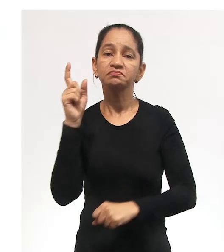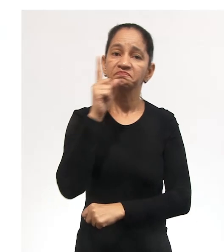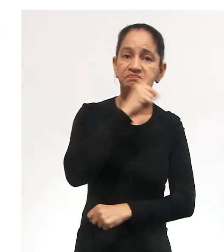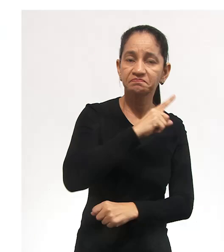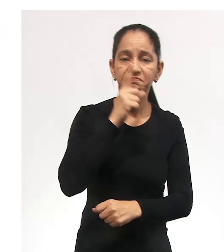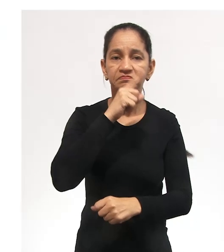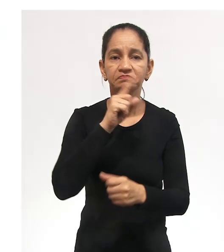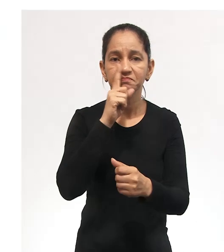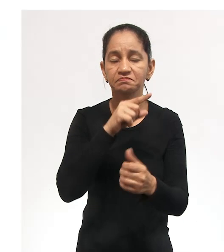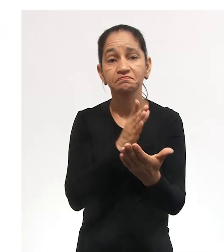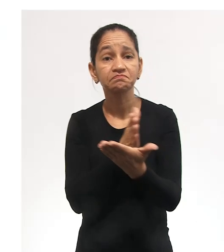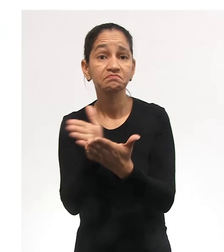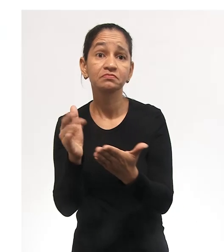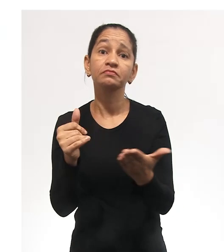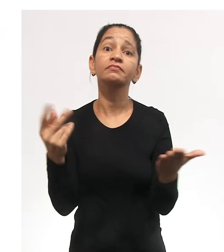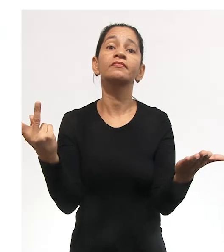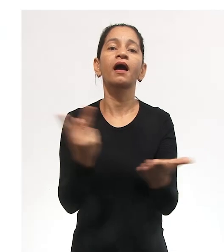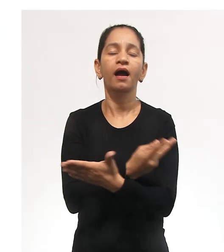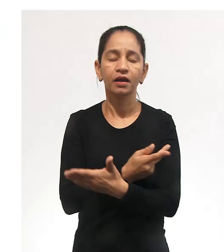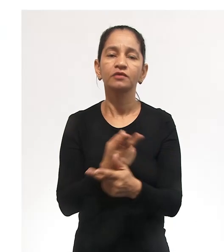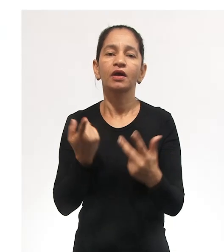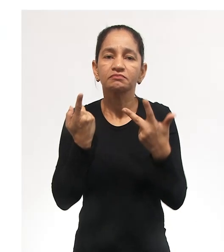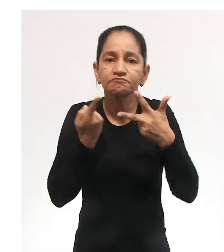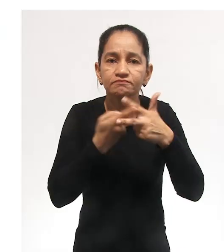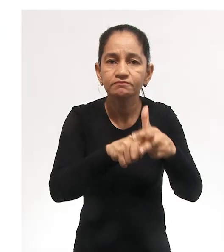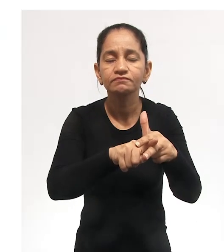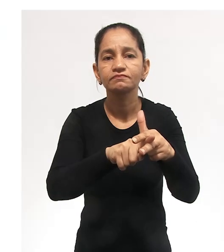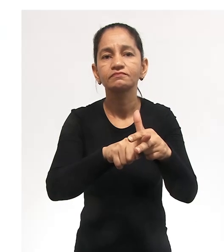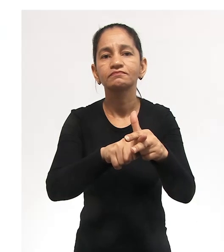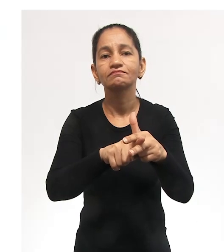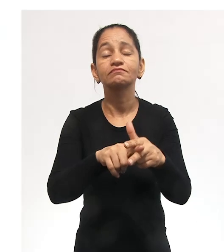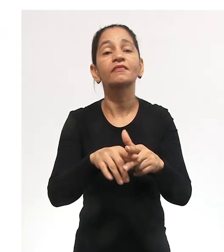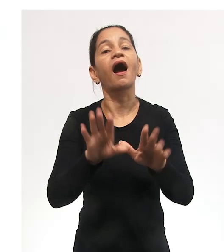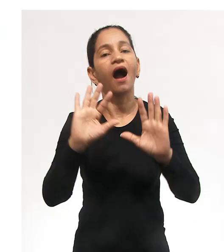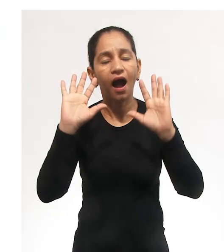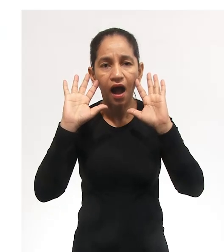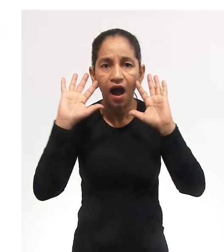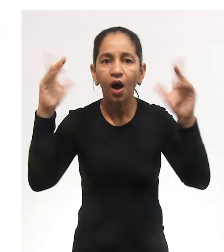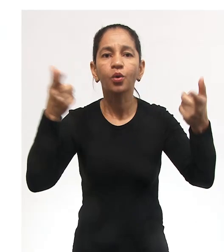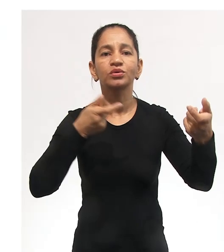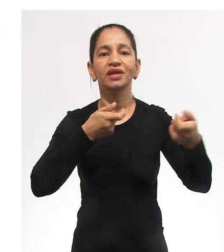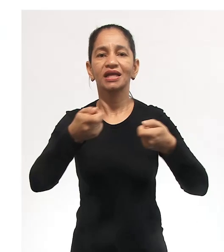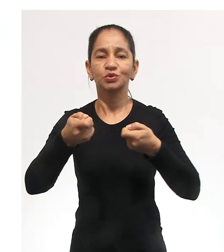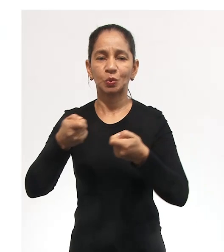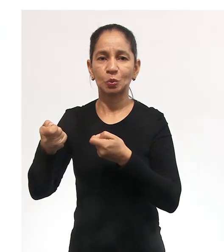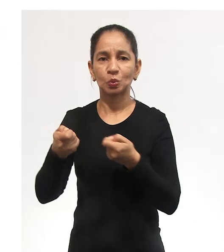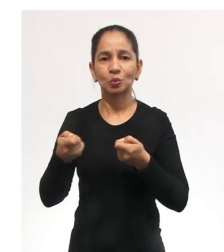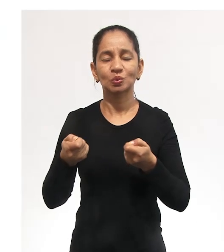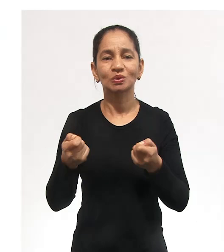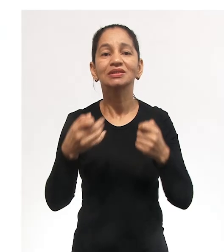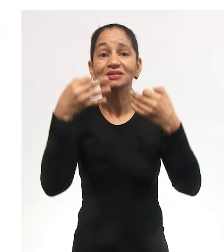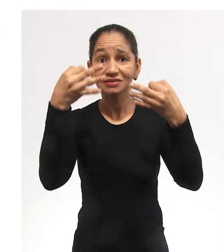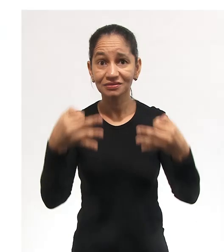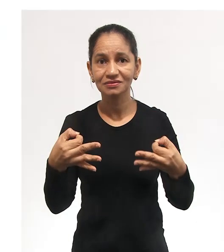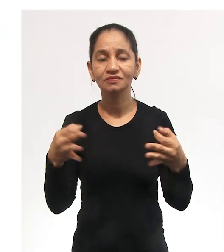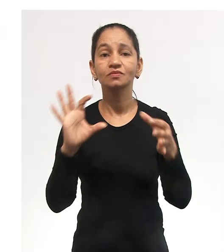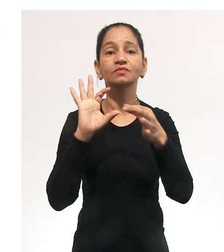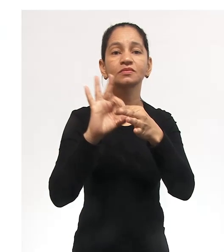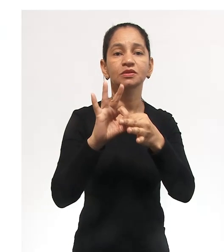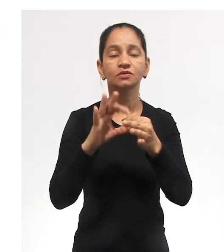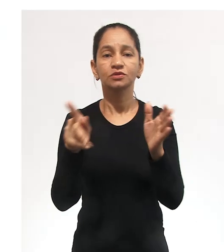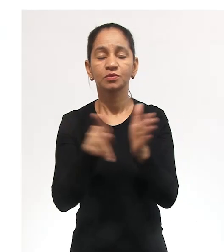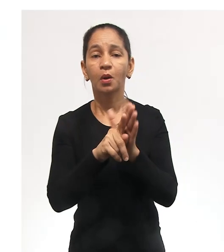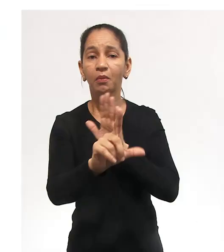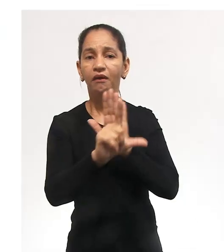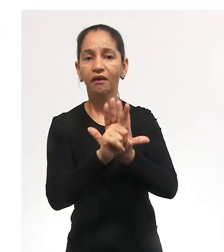desvio. Tá? E é onde, né, esse controle vem para poder colocar, né, as coisas no seu contexto, né, legal, tá bom?